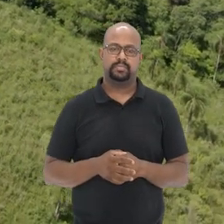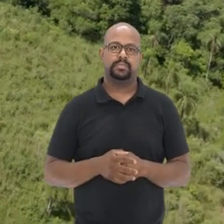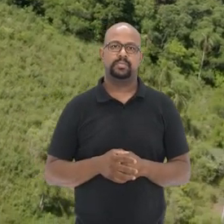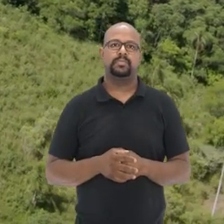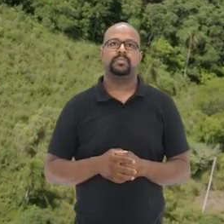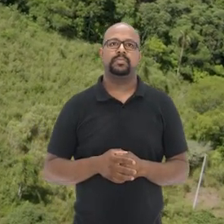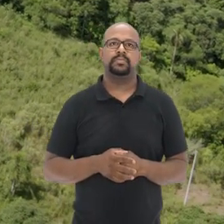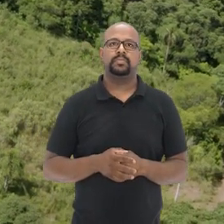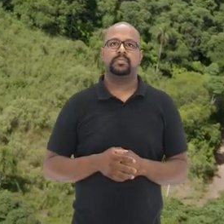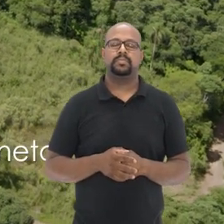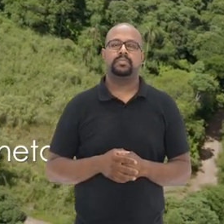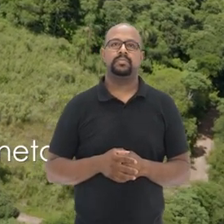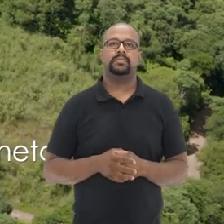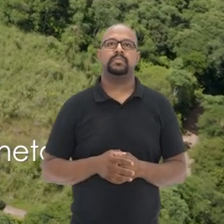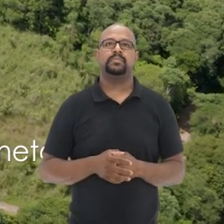Gatuna em pi,